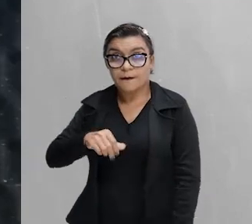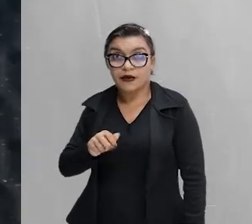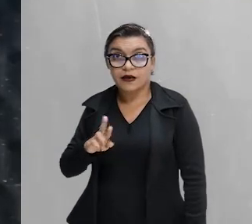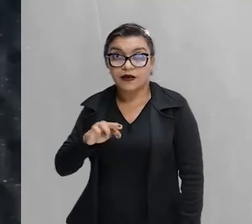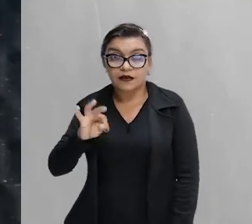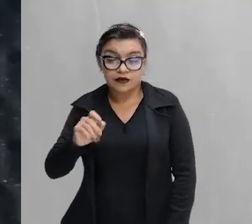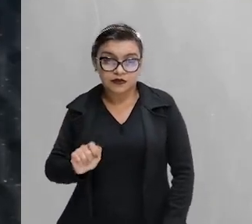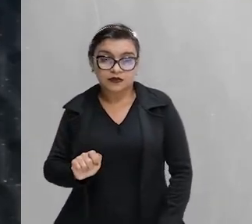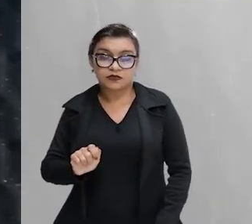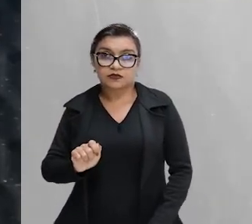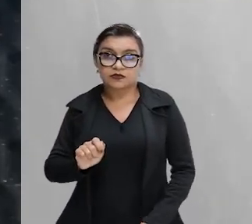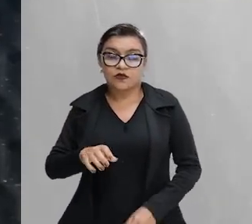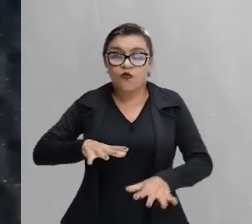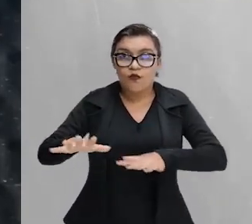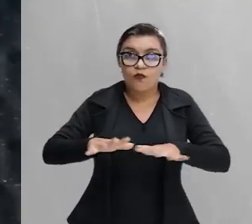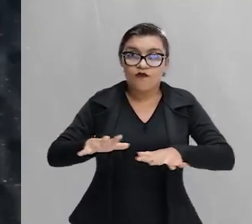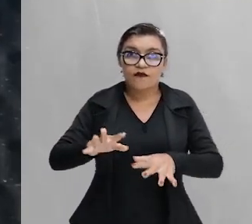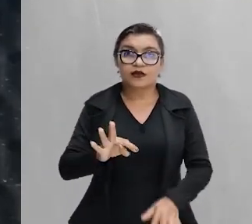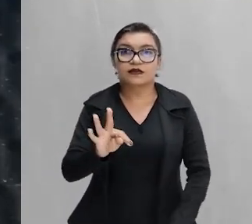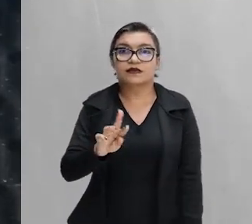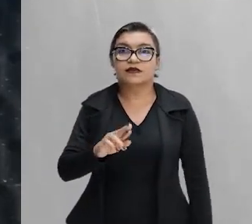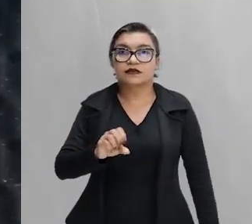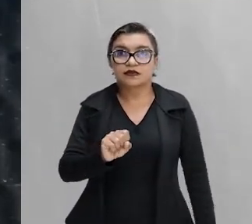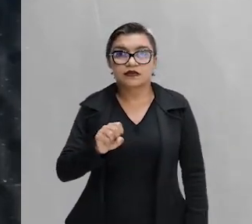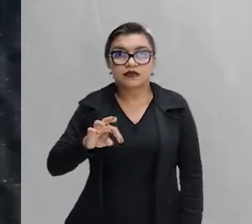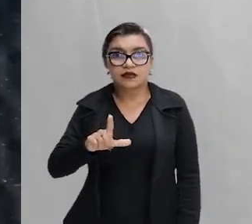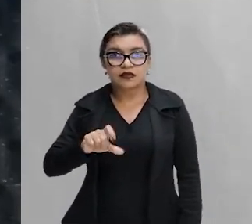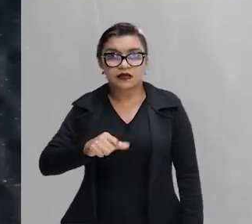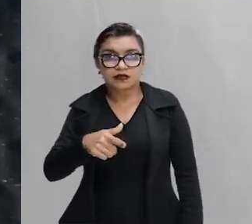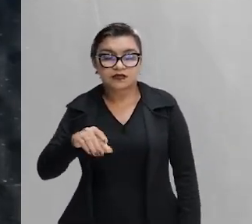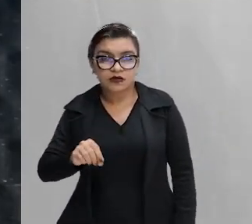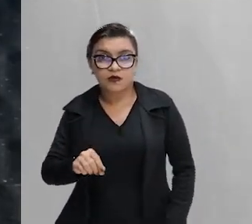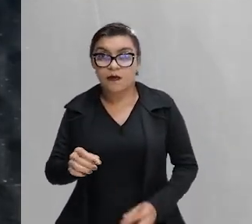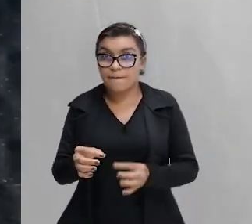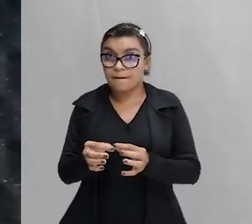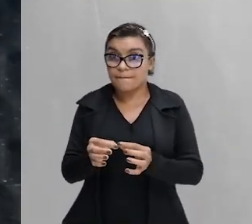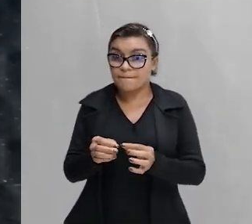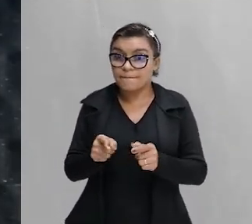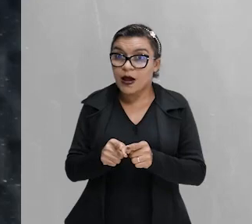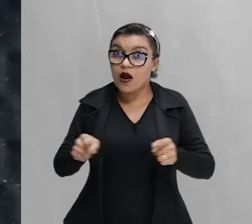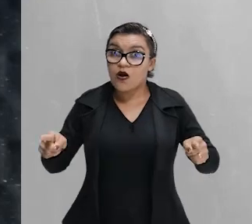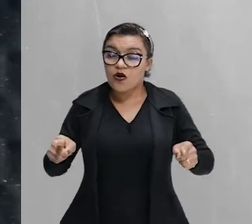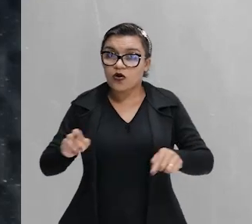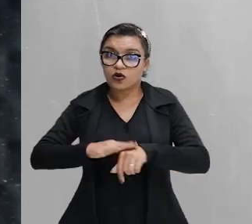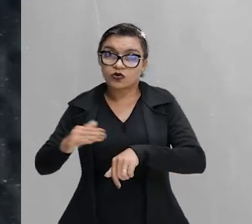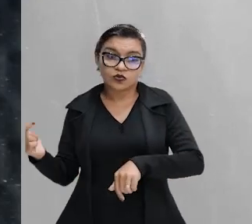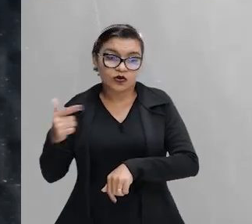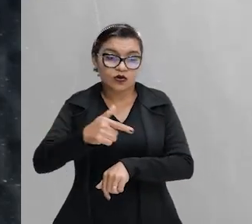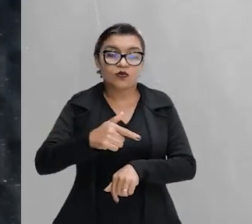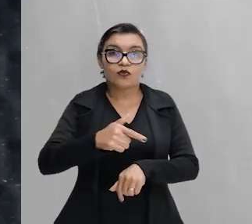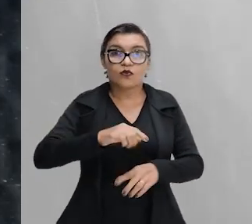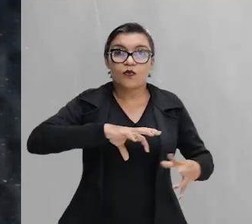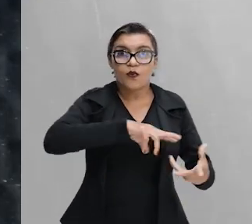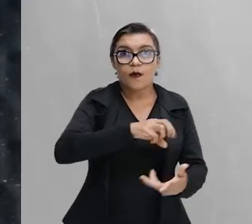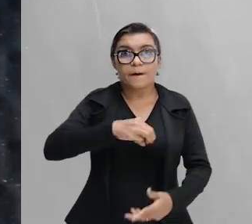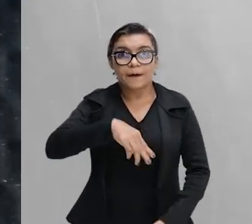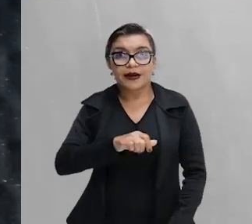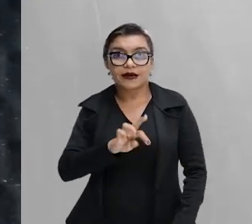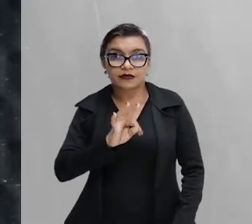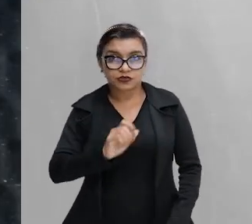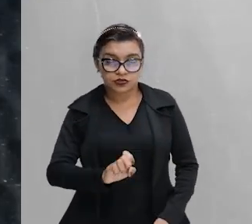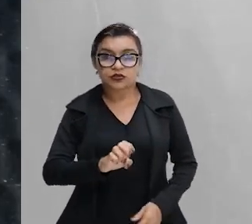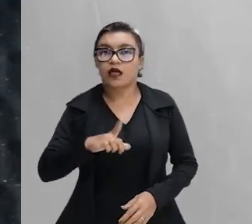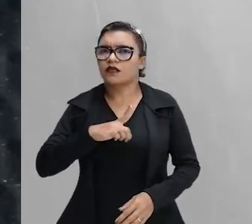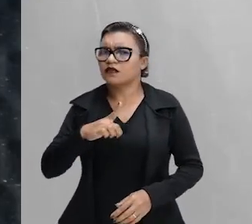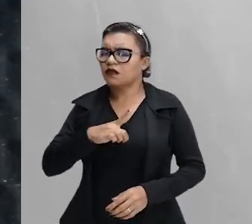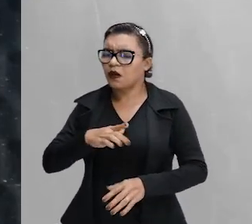de translação ele é maior do que o movimento de Marte, ok? Então, dependendo do ponto de vista, nós podemos ver as posições de